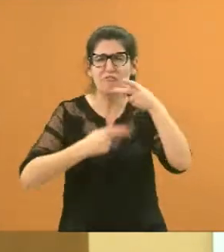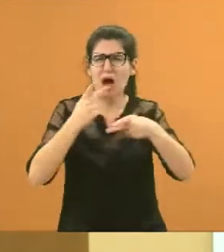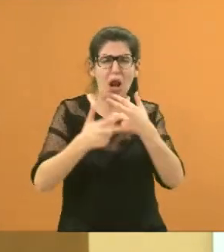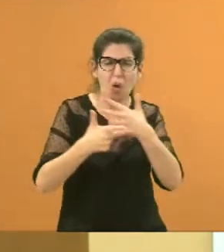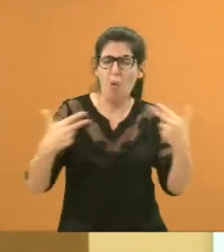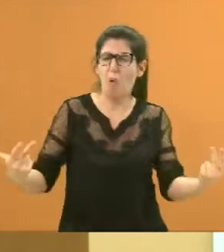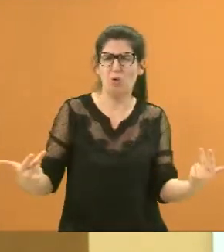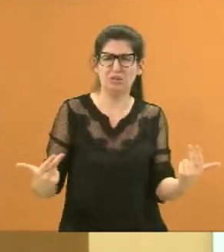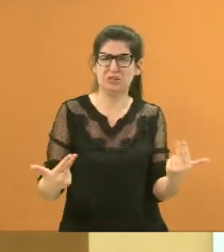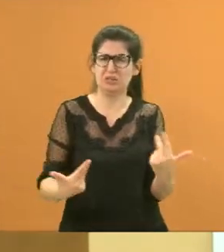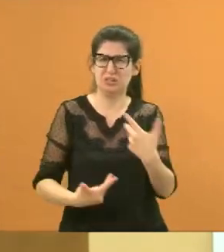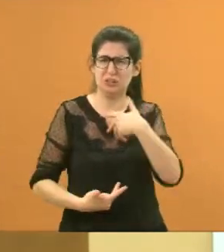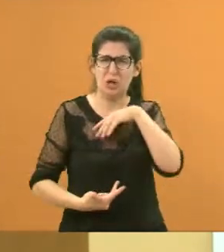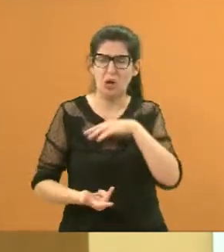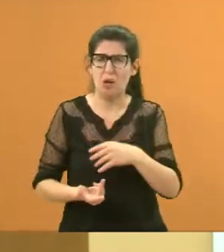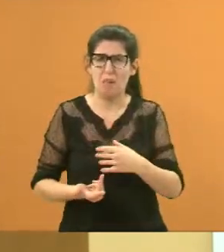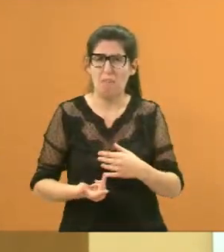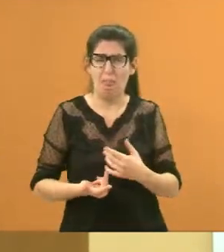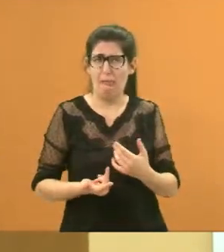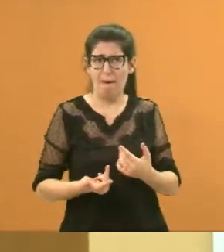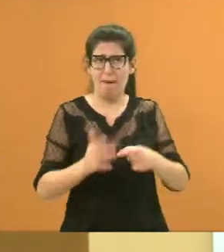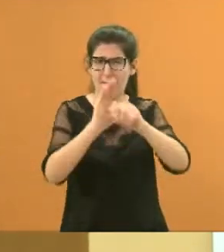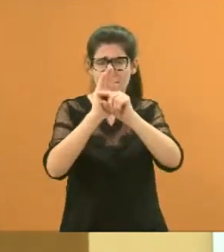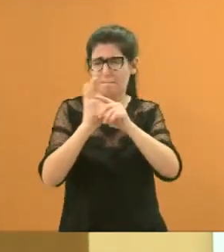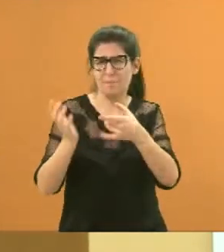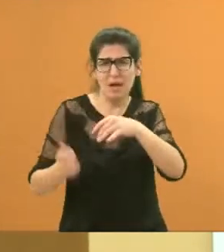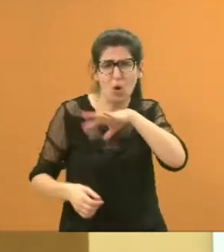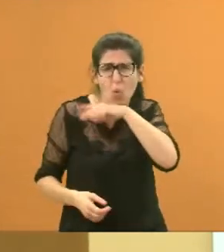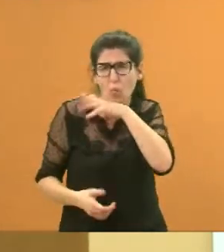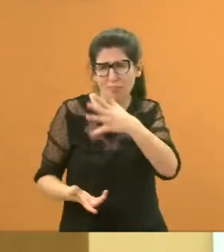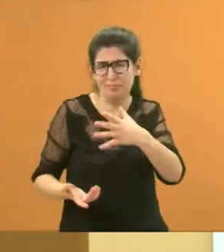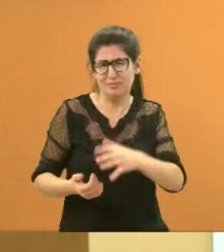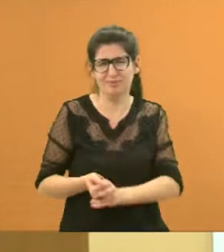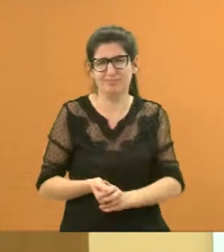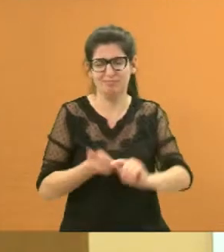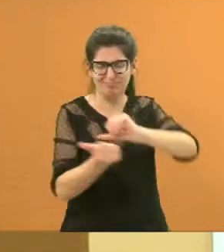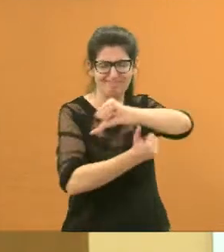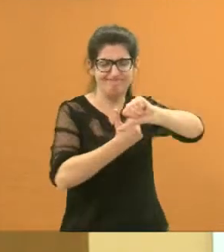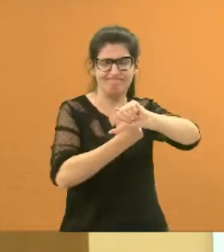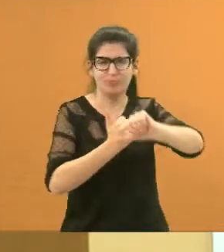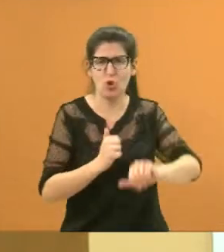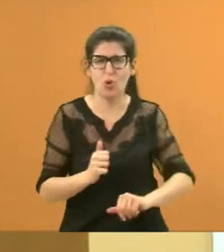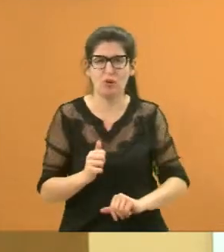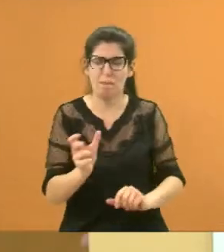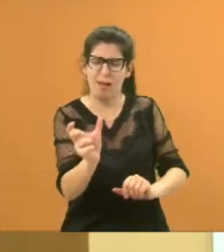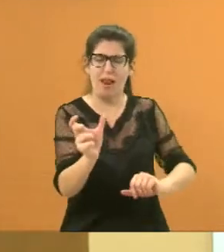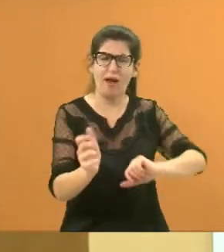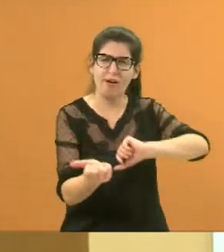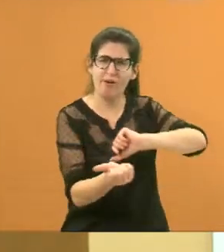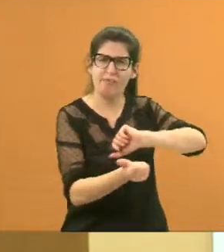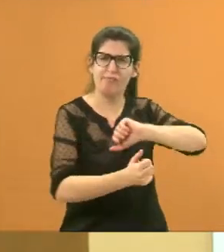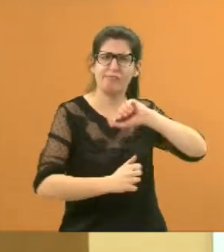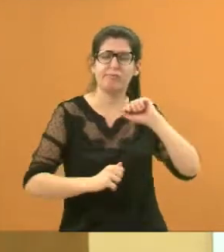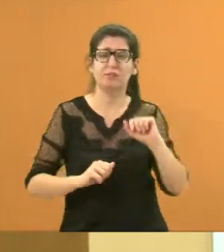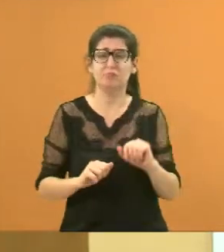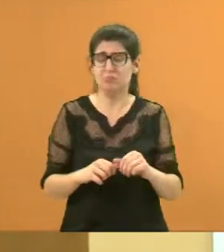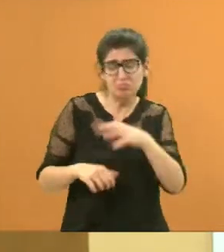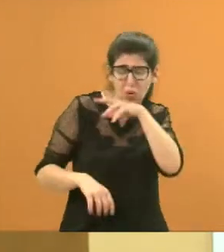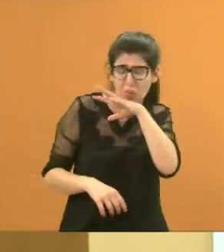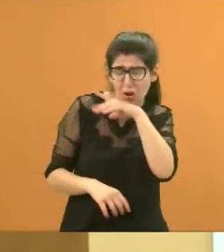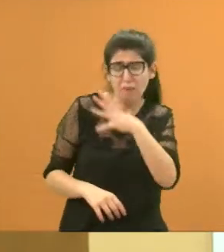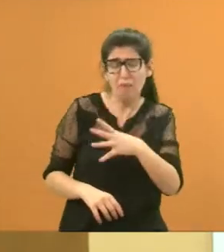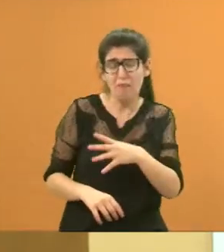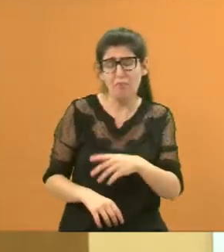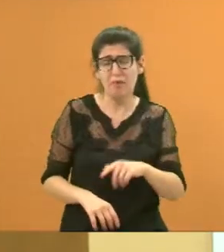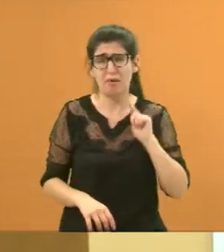E até que você prove a sua inocência, como diz a turma, o estrago já está feito. Então, é muito ruim para